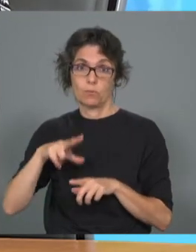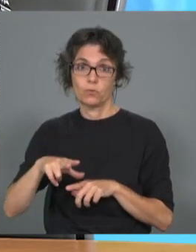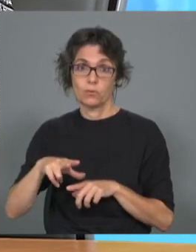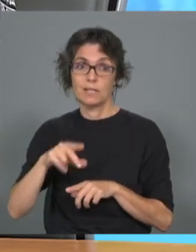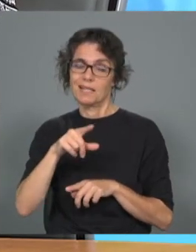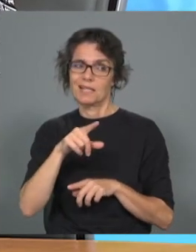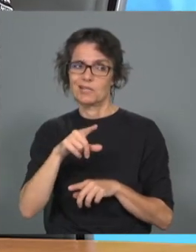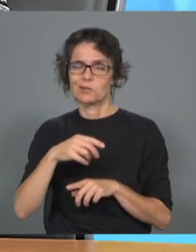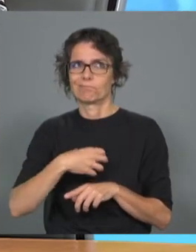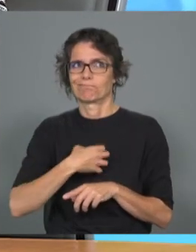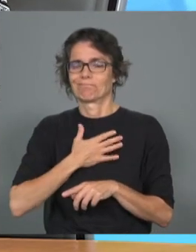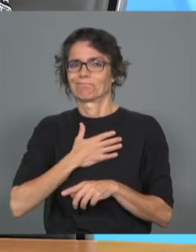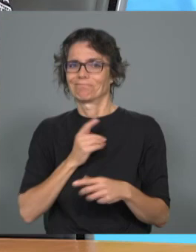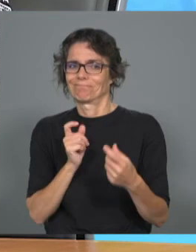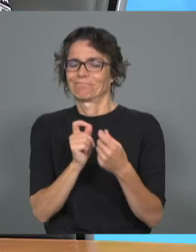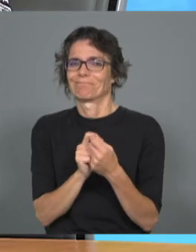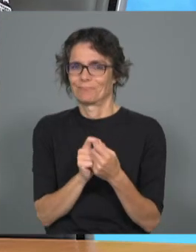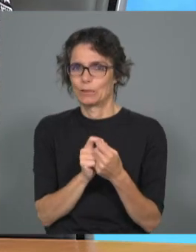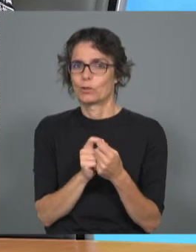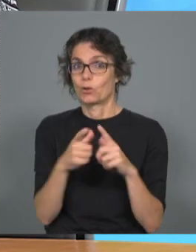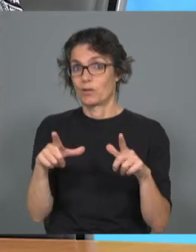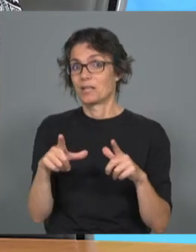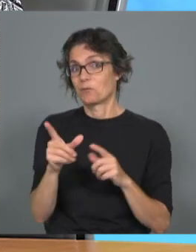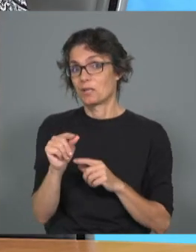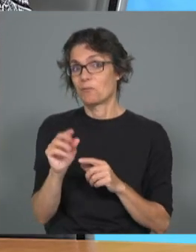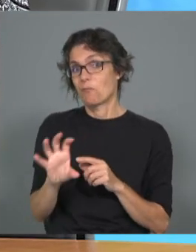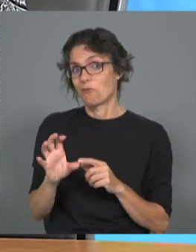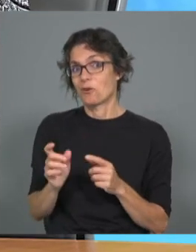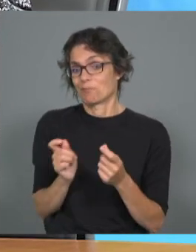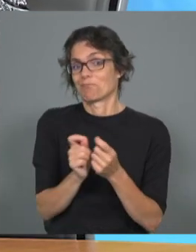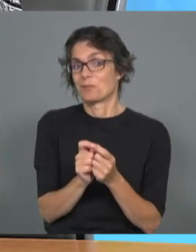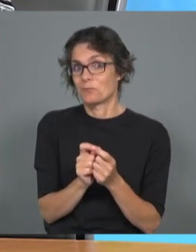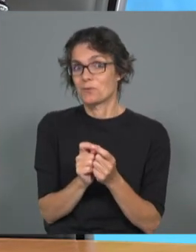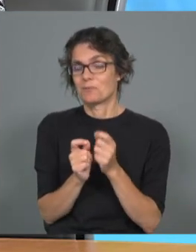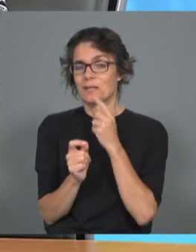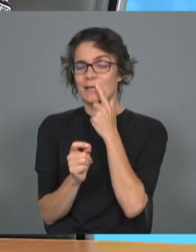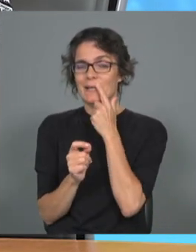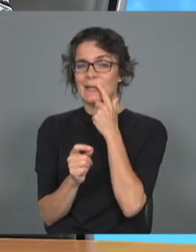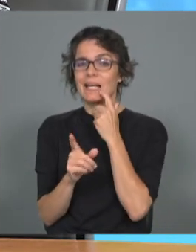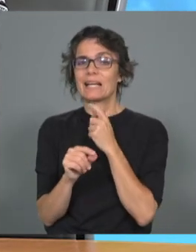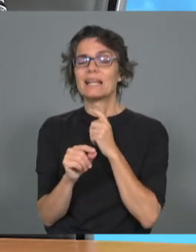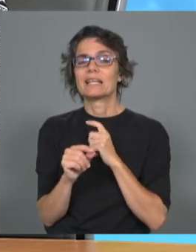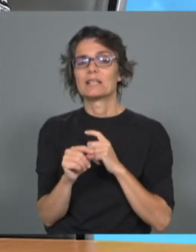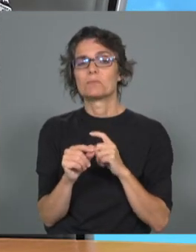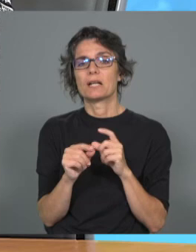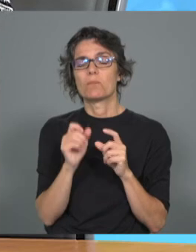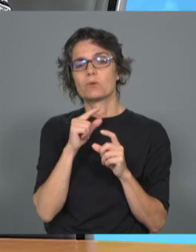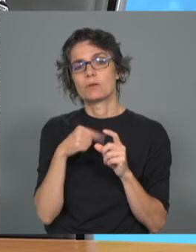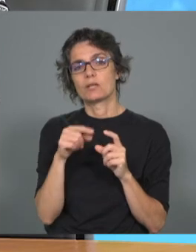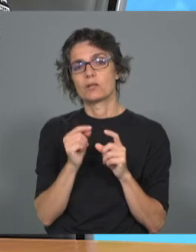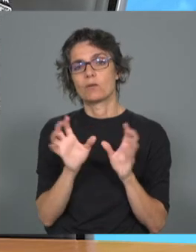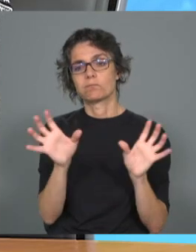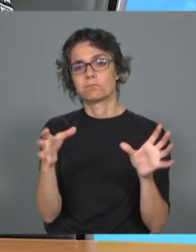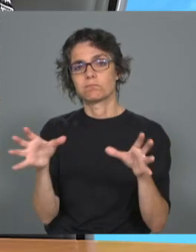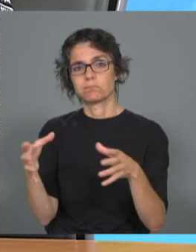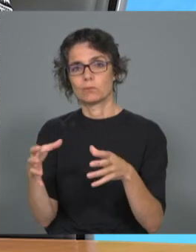nos aproxima, a língua aproxima, é uma forma também de nos aproximarmos das comunidades que estão nas